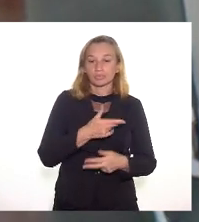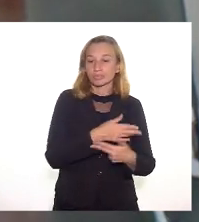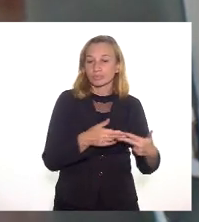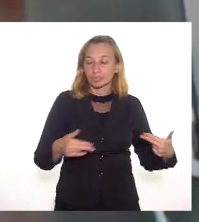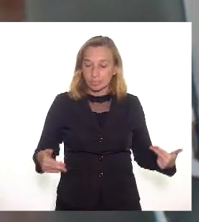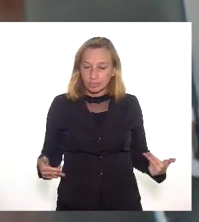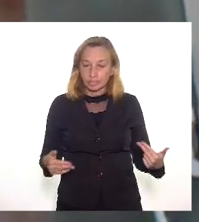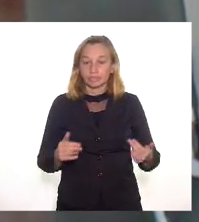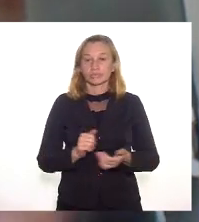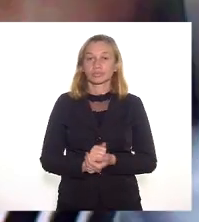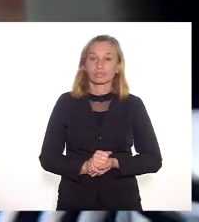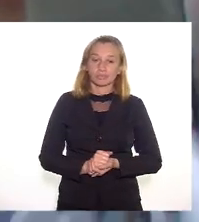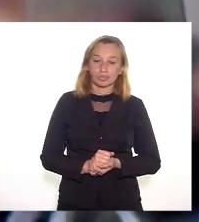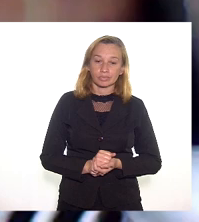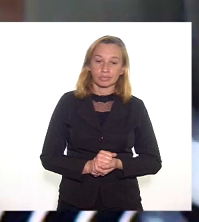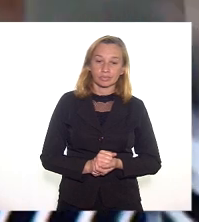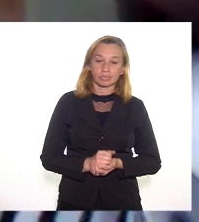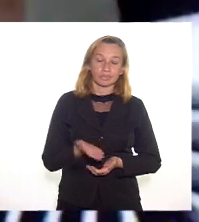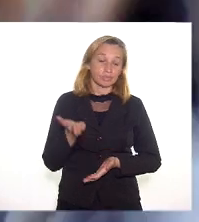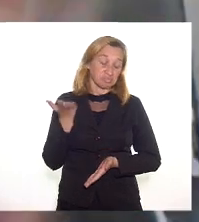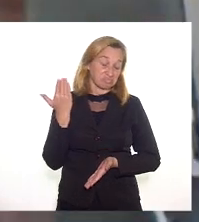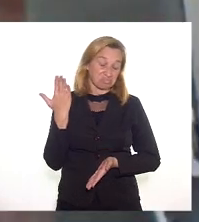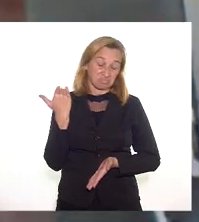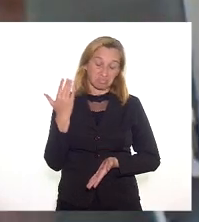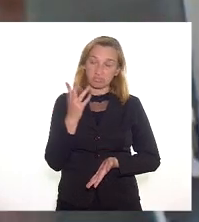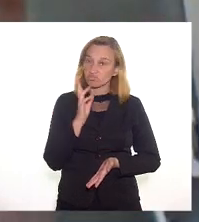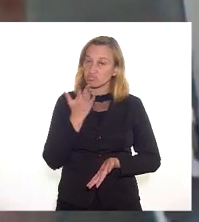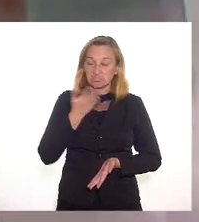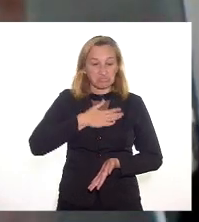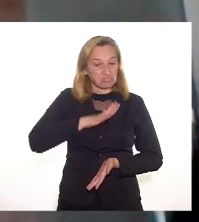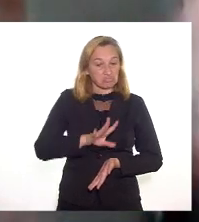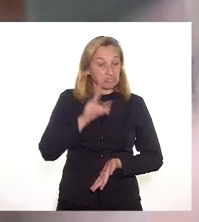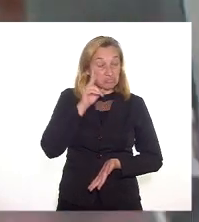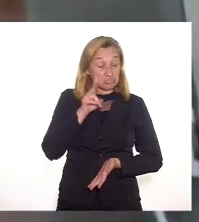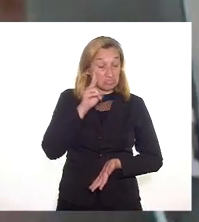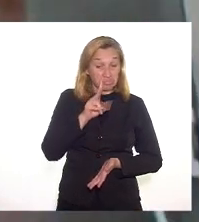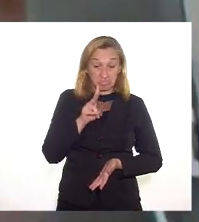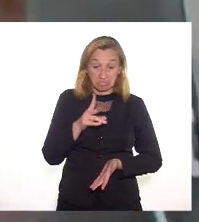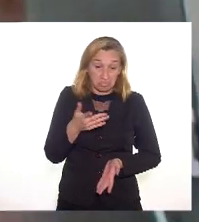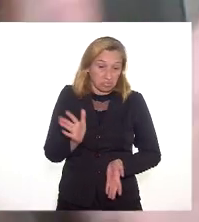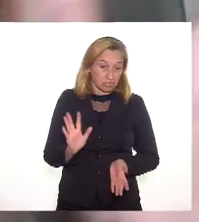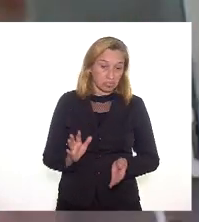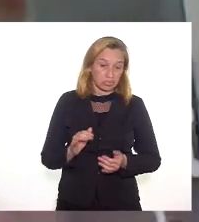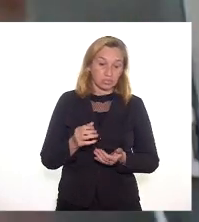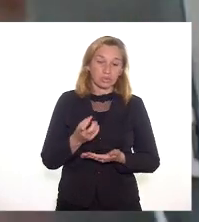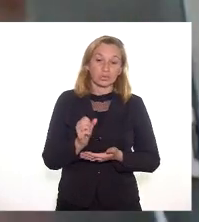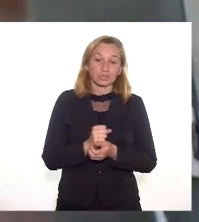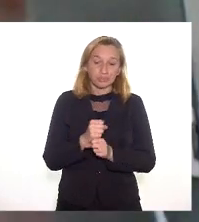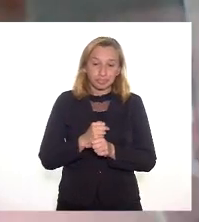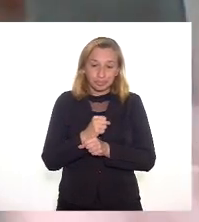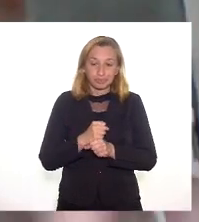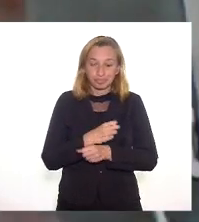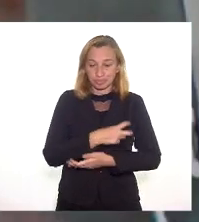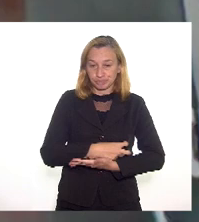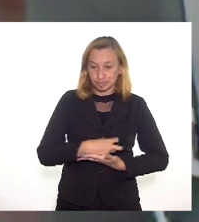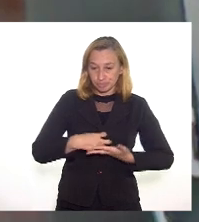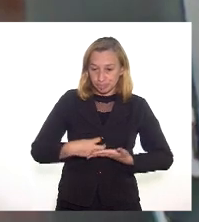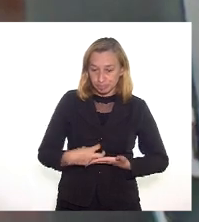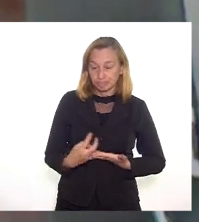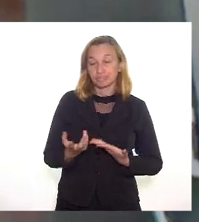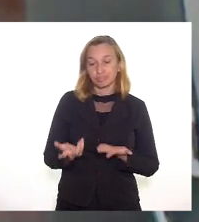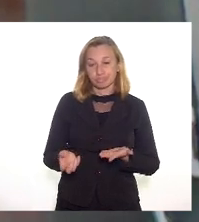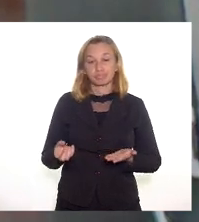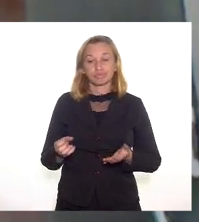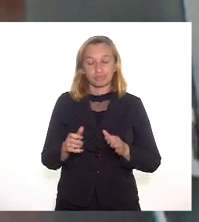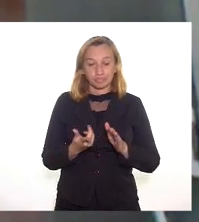fundações de 1.13, que no passado, não gosto nem de lembrar muito, foi o antigo da corrupção, da ladroagem, da questão dos óculos, que